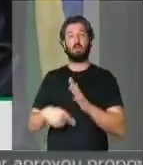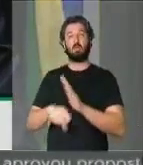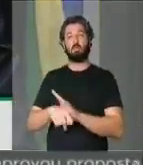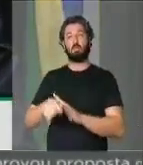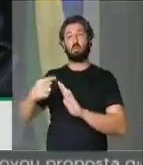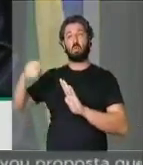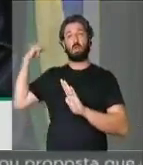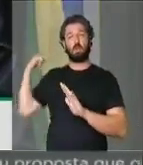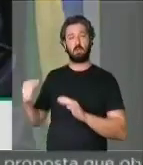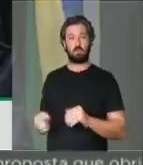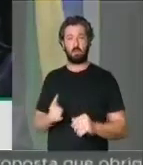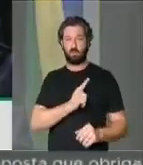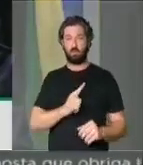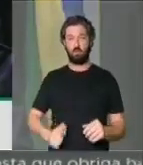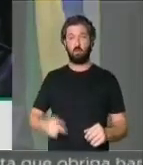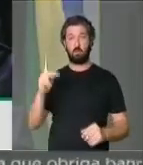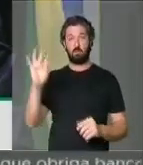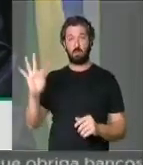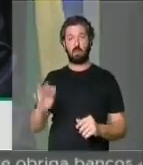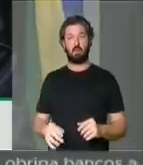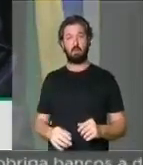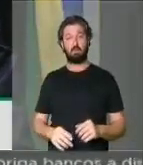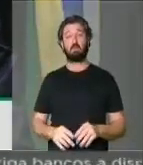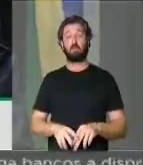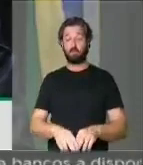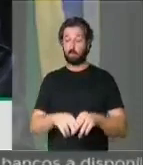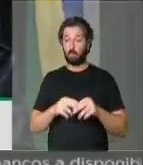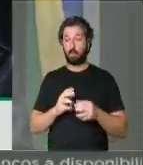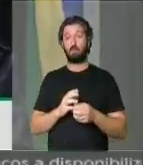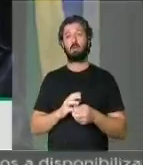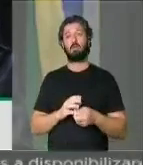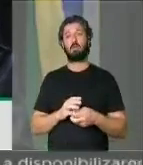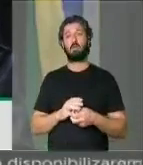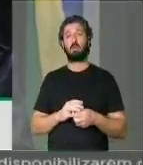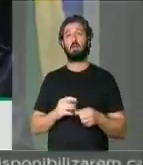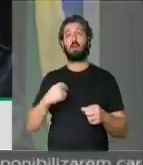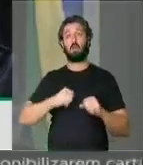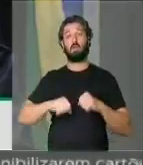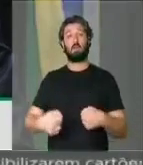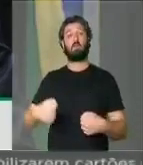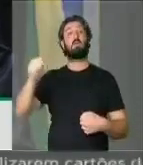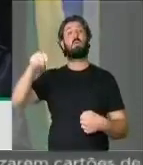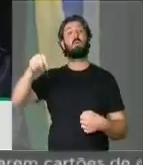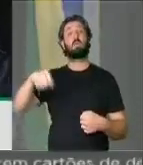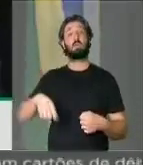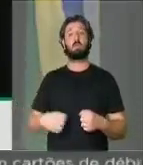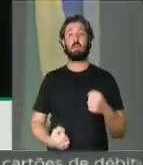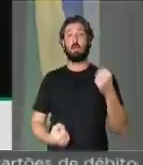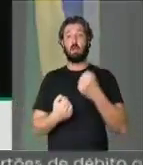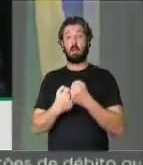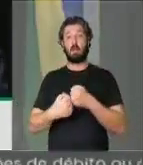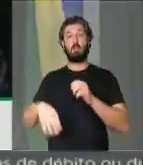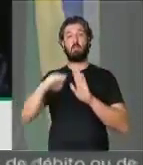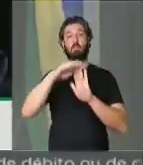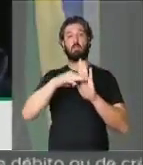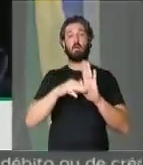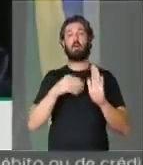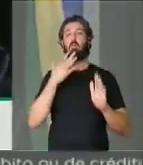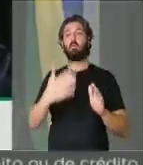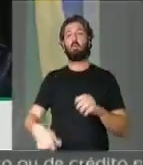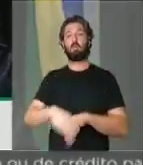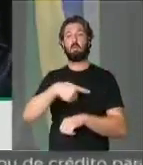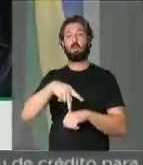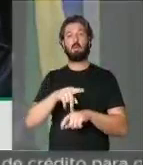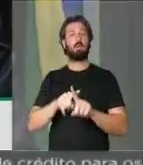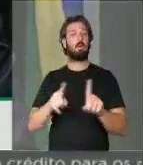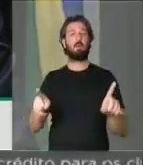seu antecessor, do governo do PT. É por isso que defendo, sim, um apoio à agenda do país,